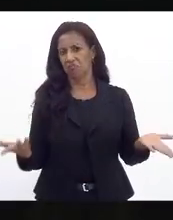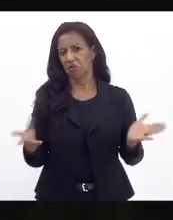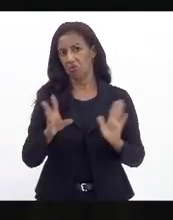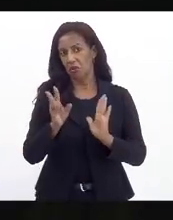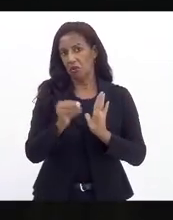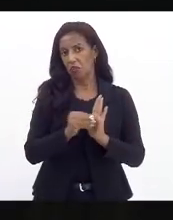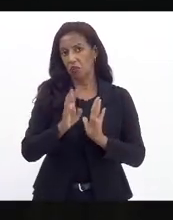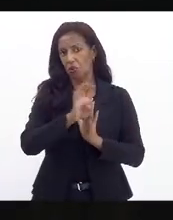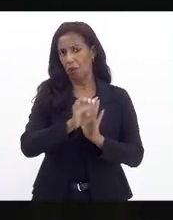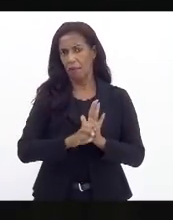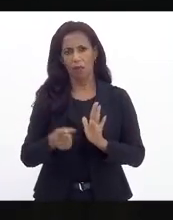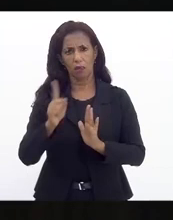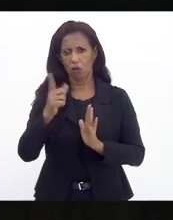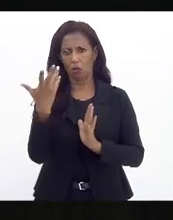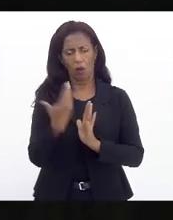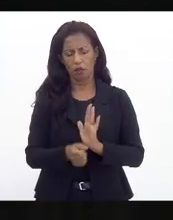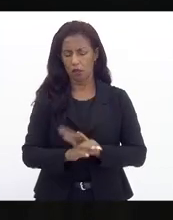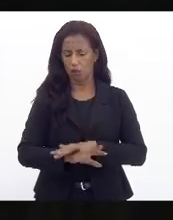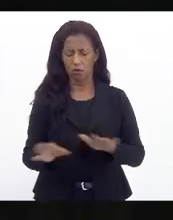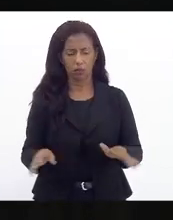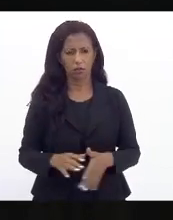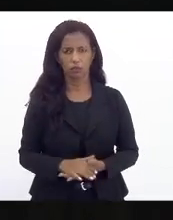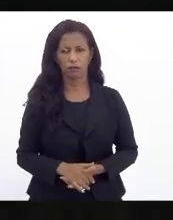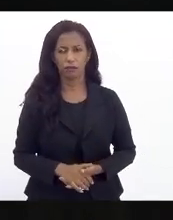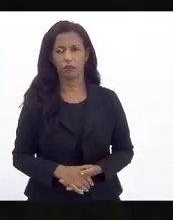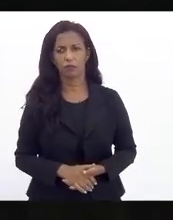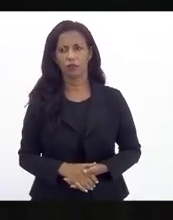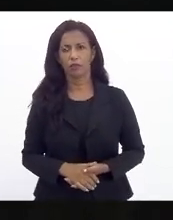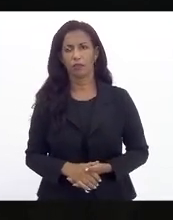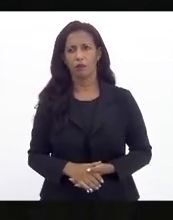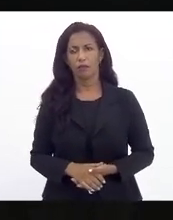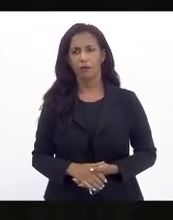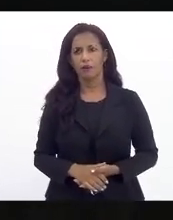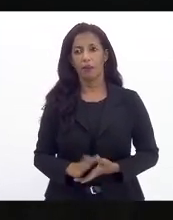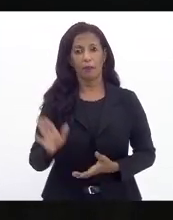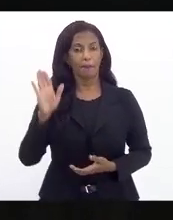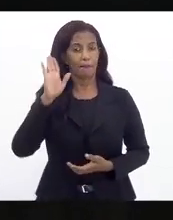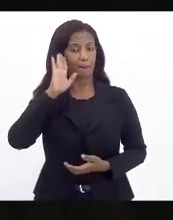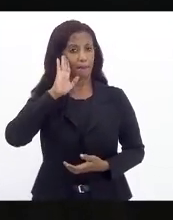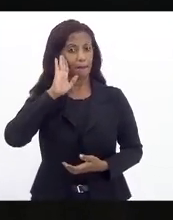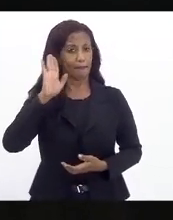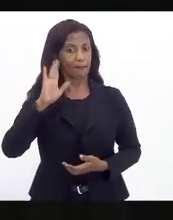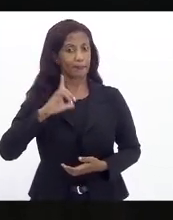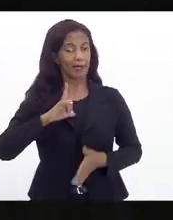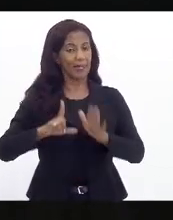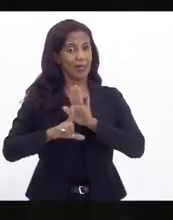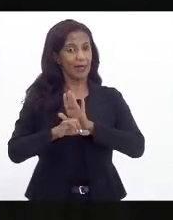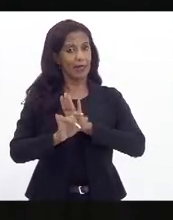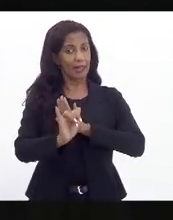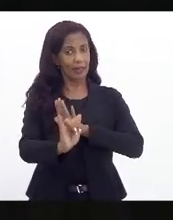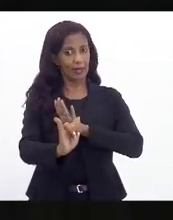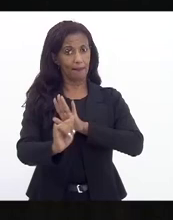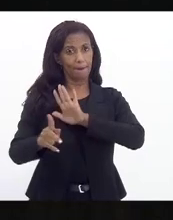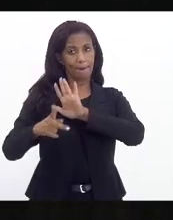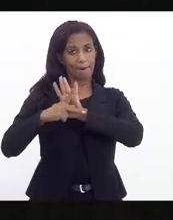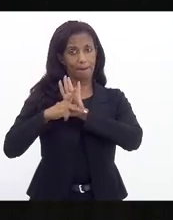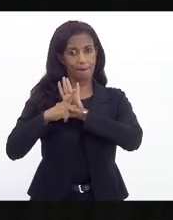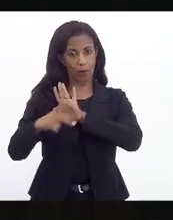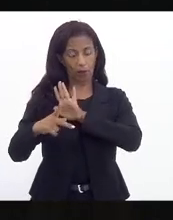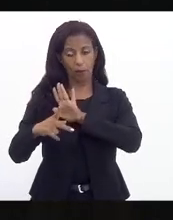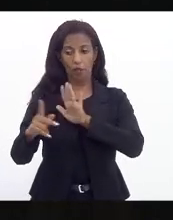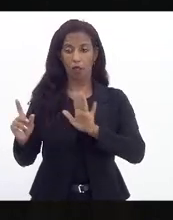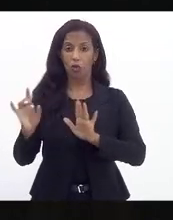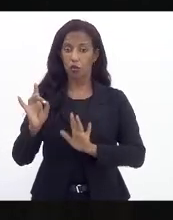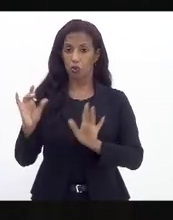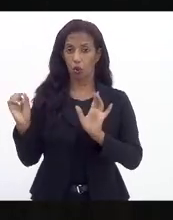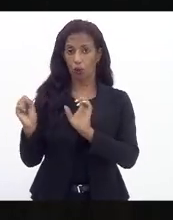uma emenda a gente não aprova para antecipar mas então princípio temos leis lei própria que só pode